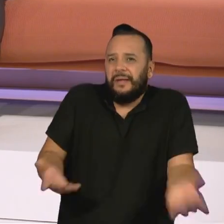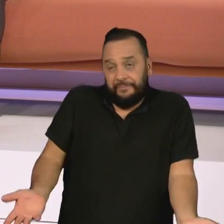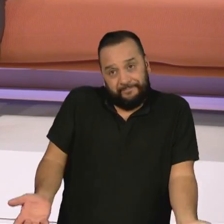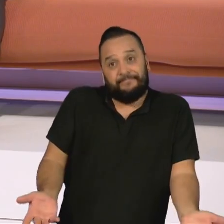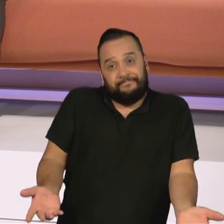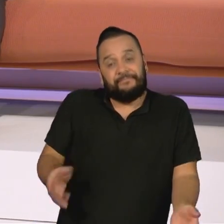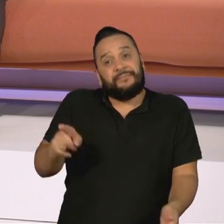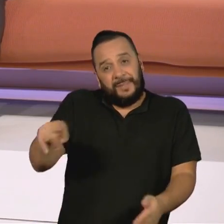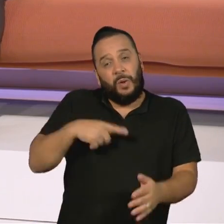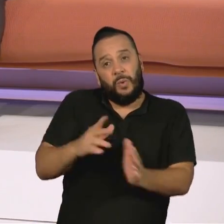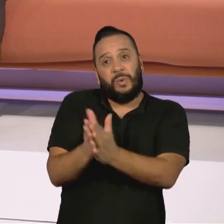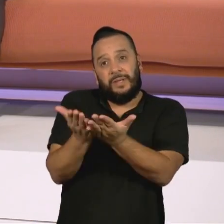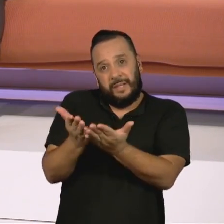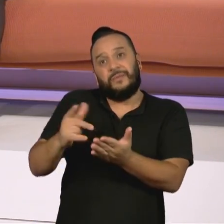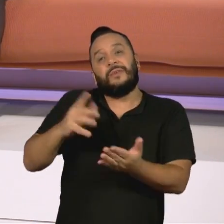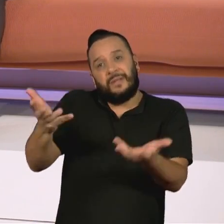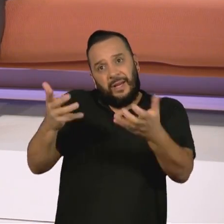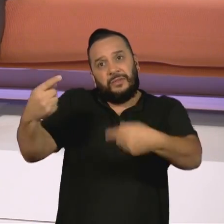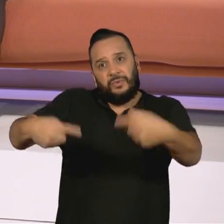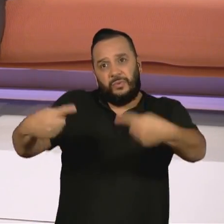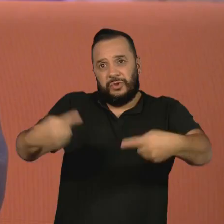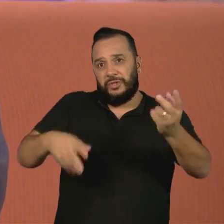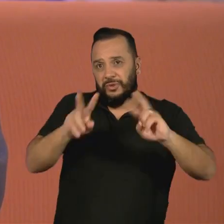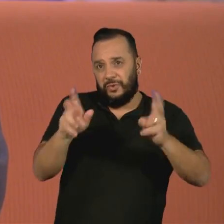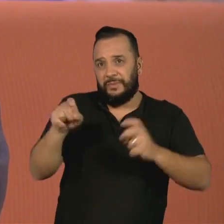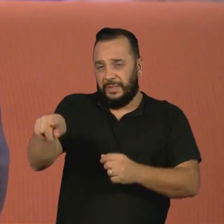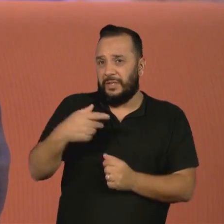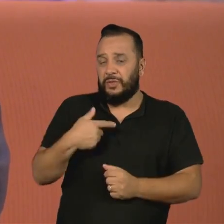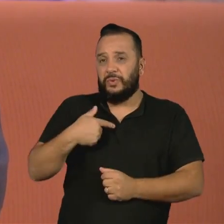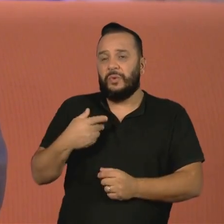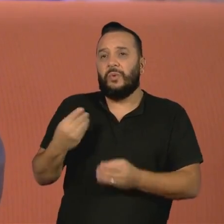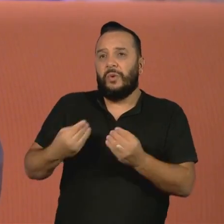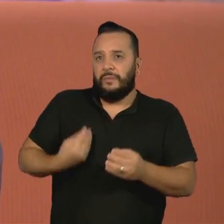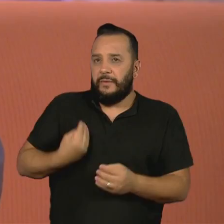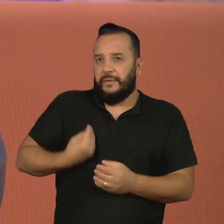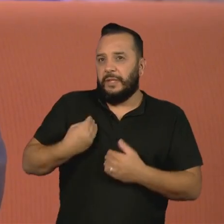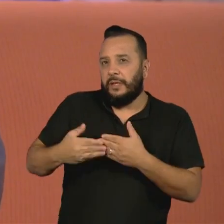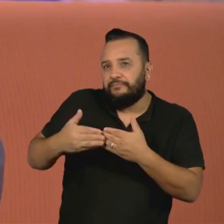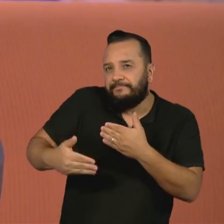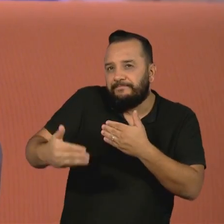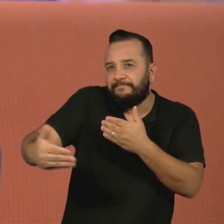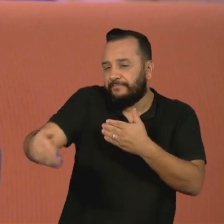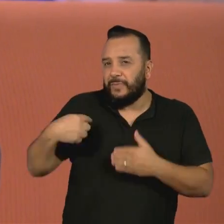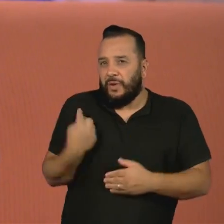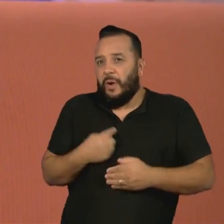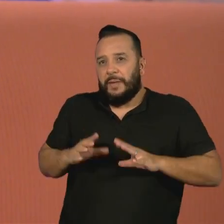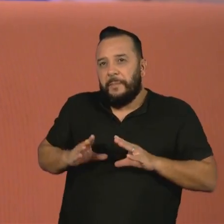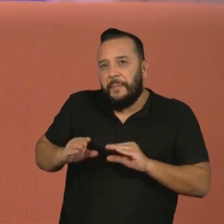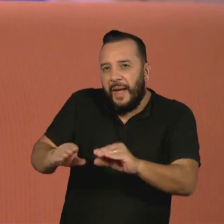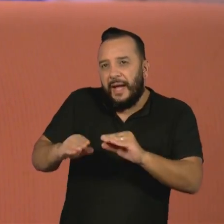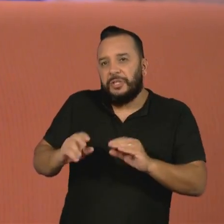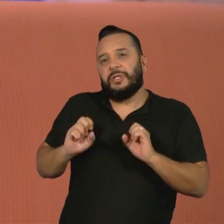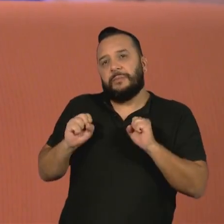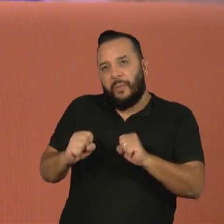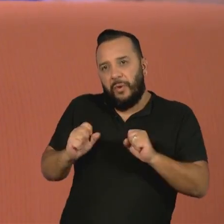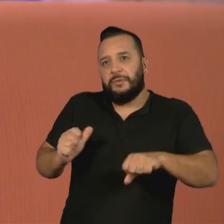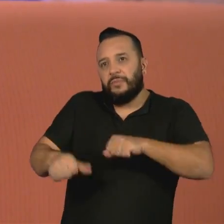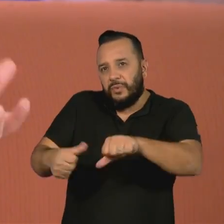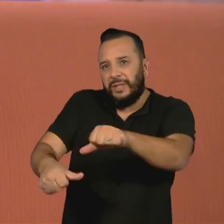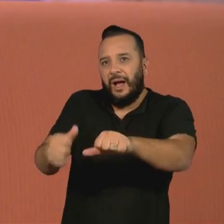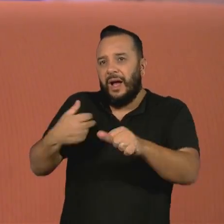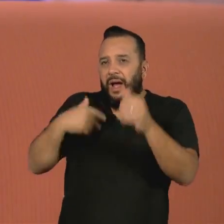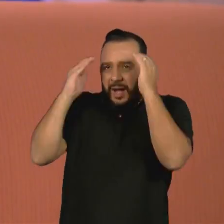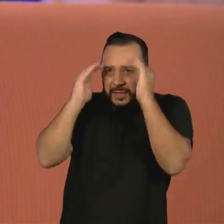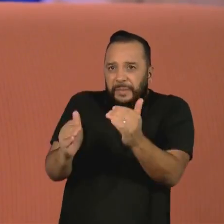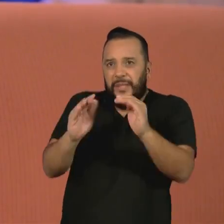tipo de discussão do destino, de como a gente interfere nesse destino, se a gente tem que respeitar esse destino, como o